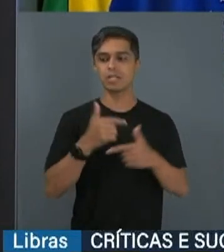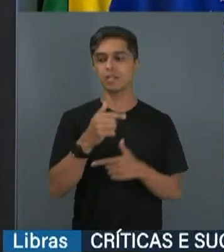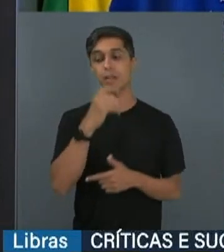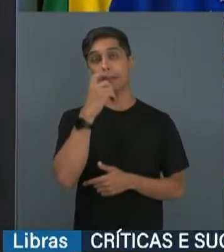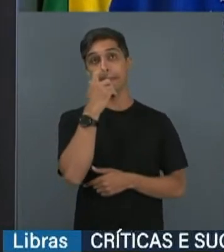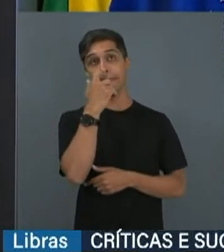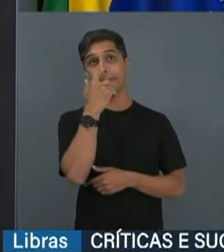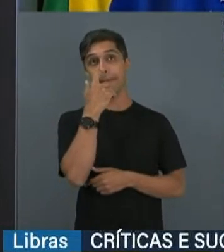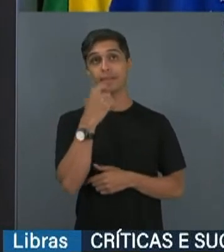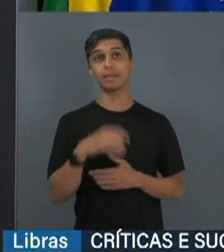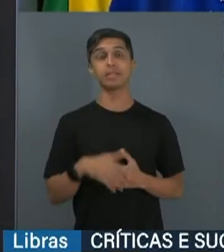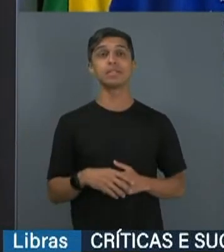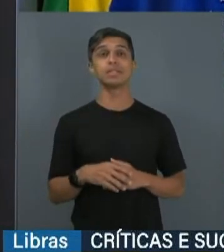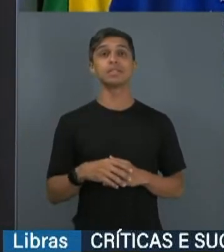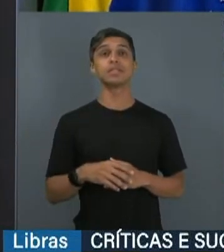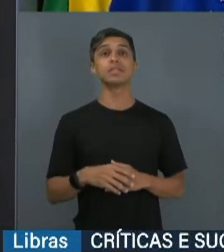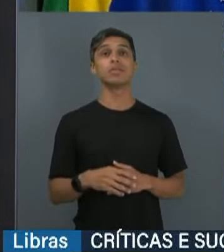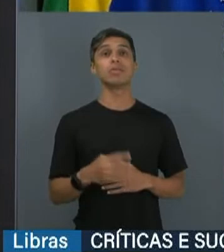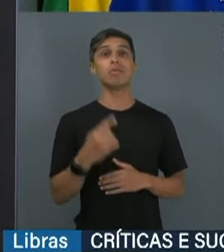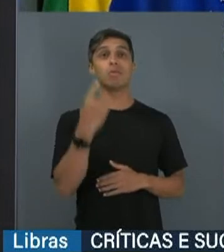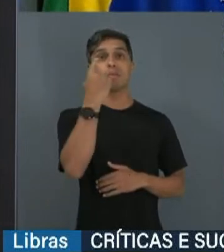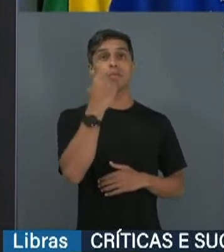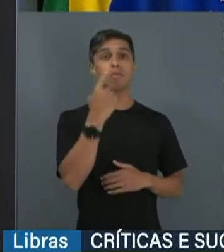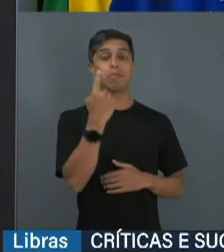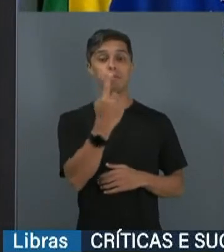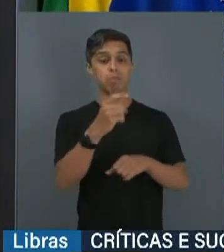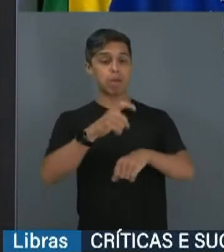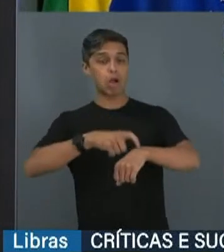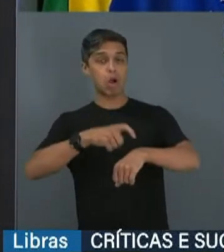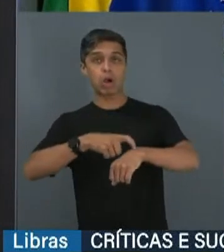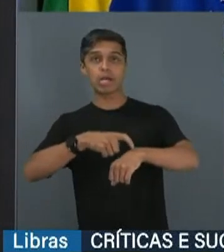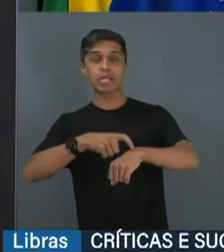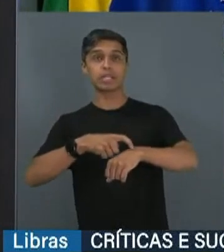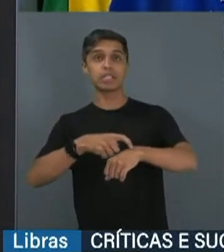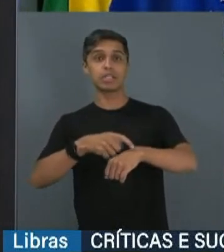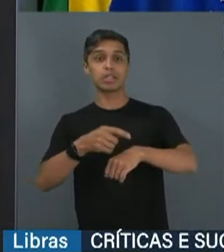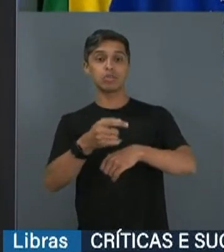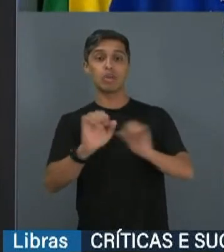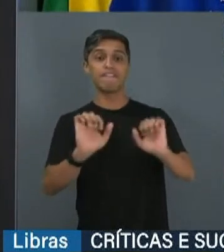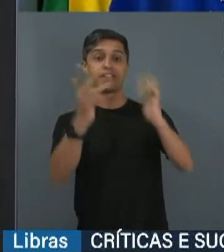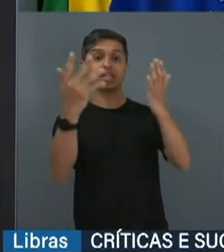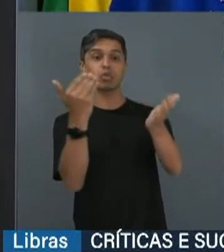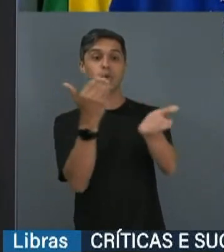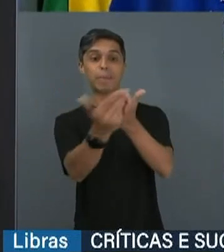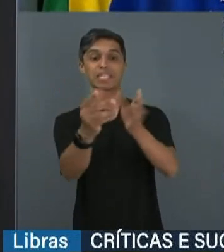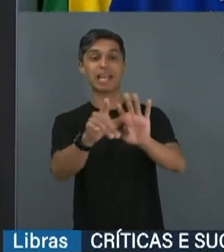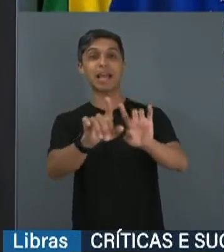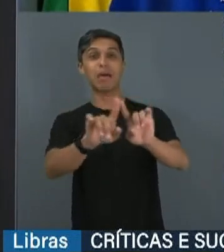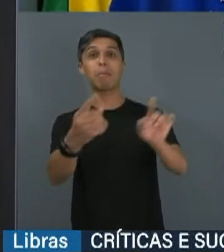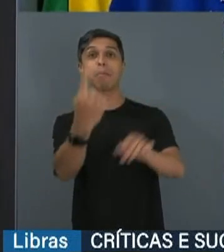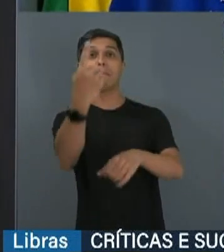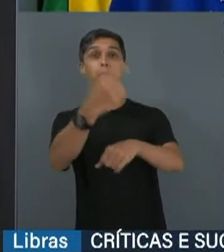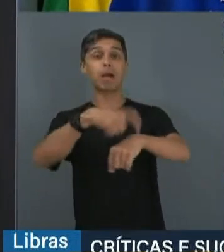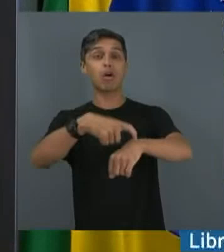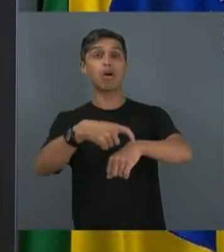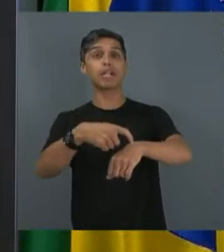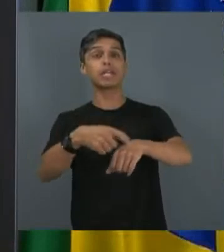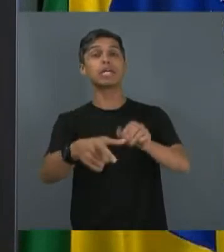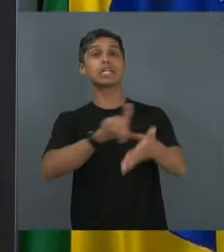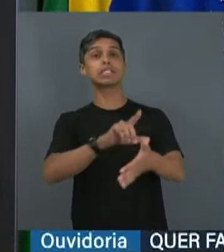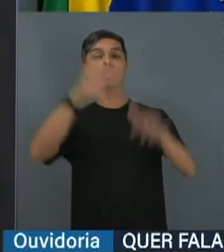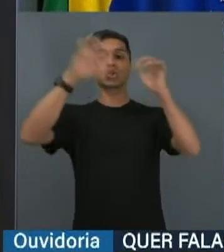Mas faltando 1 hora para o evento. Pareceu uma mágica. Pareceu algo sobrenatural, transcendental. Parou a